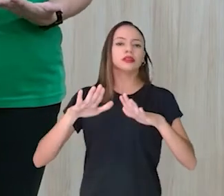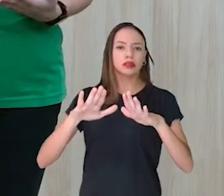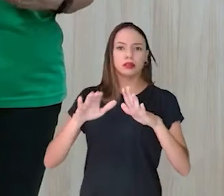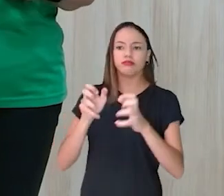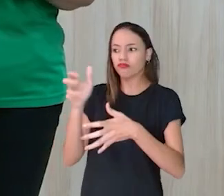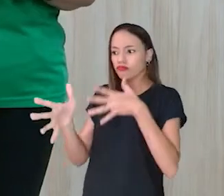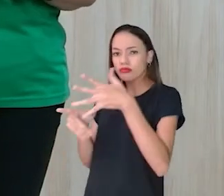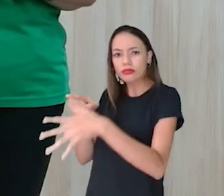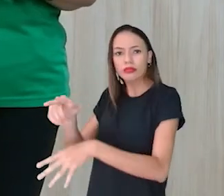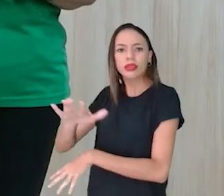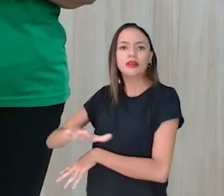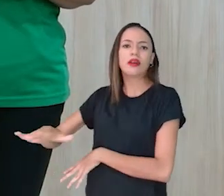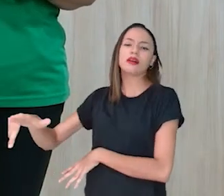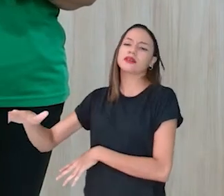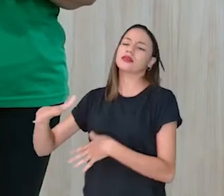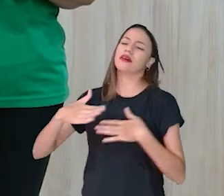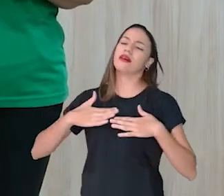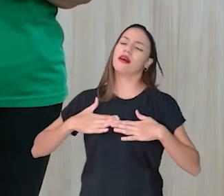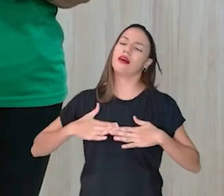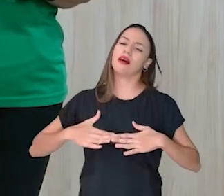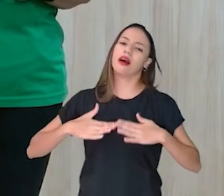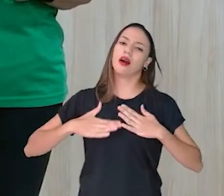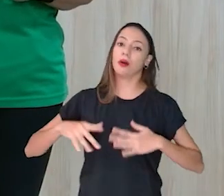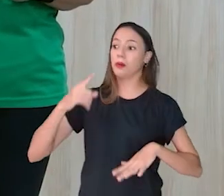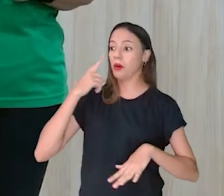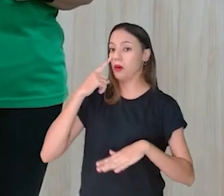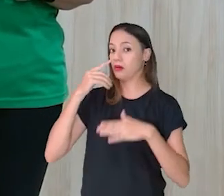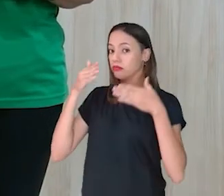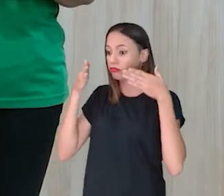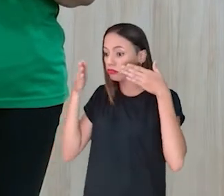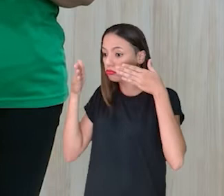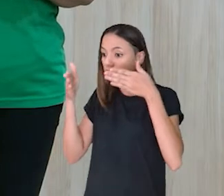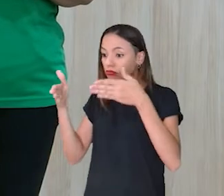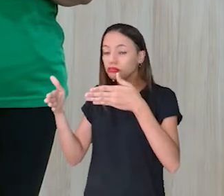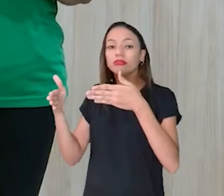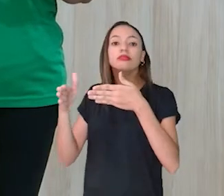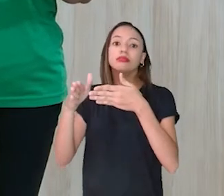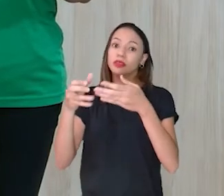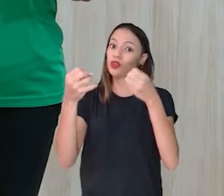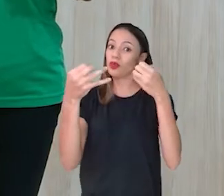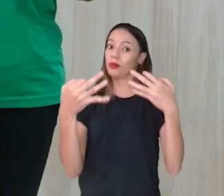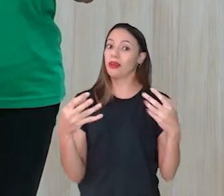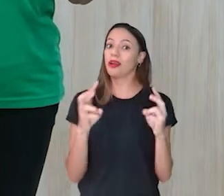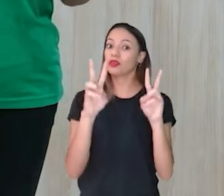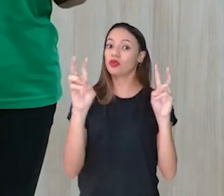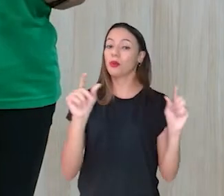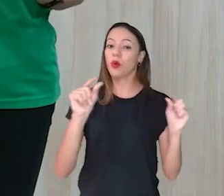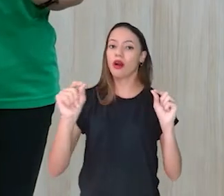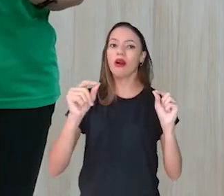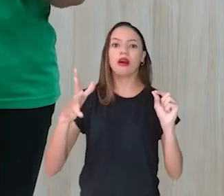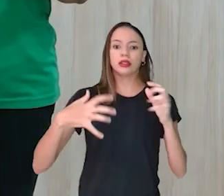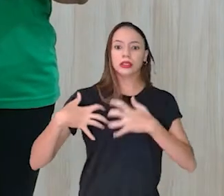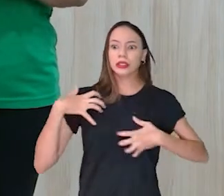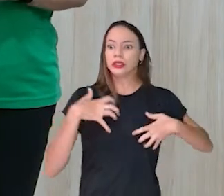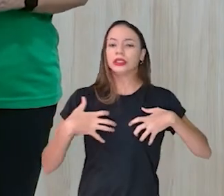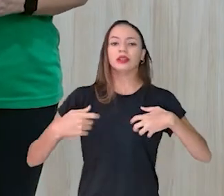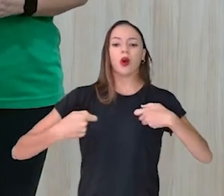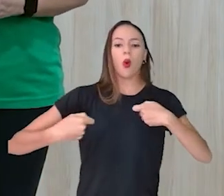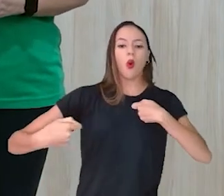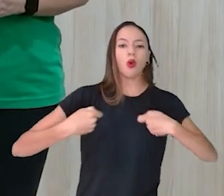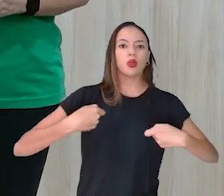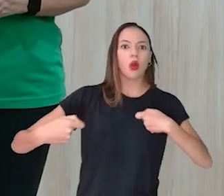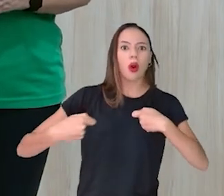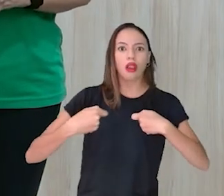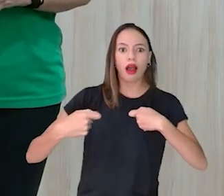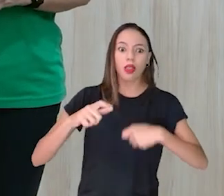com tranquilidade, não é? Chamar a atenção. E a gente está falando de controlar essa agitação naquele